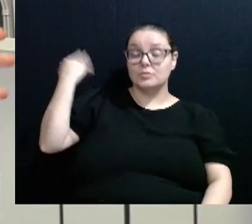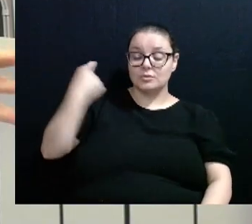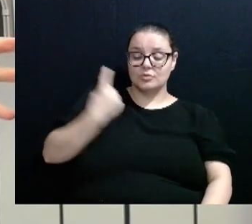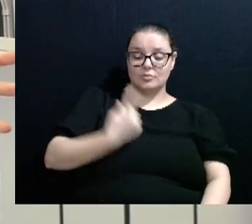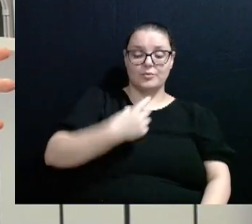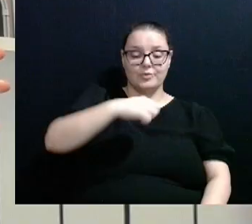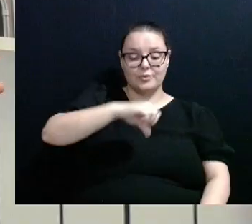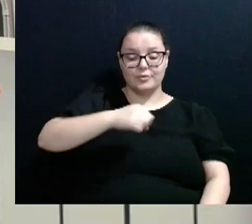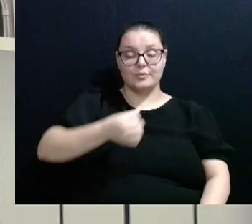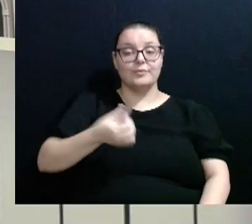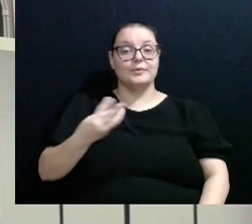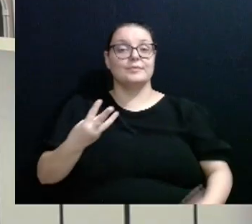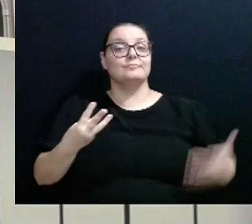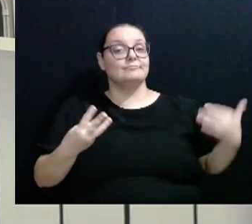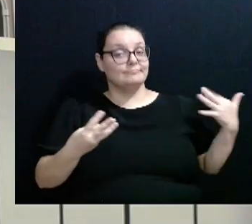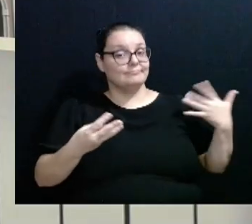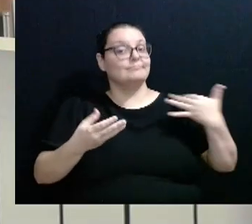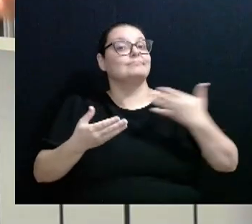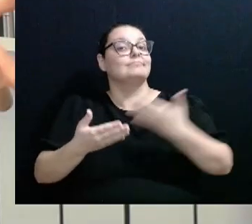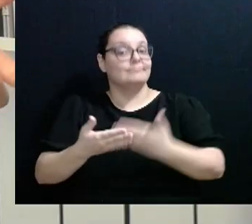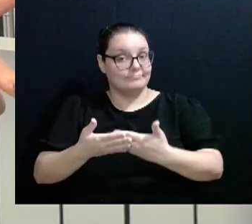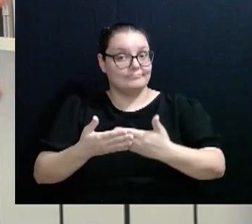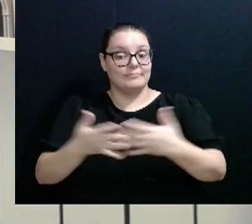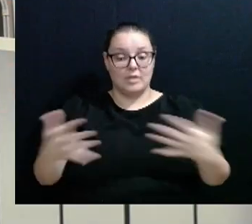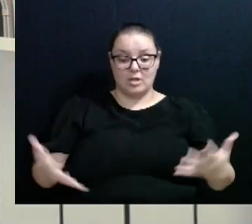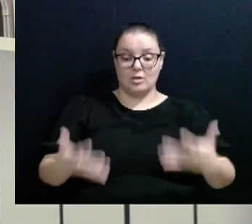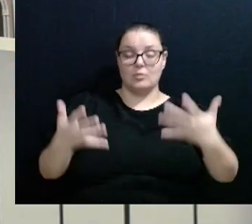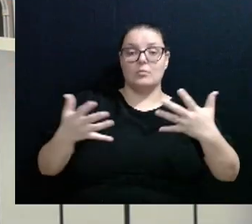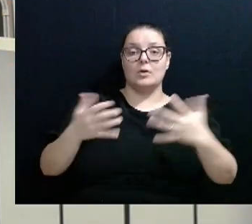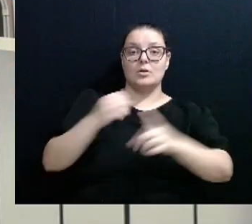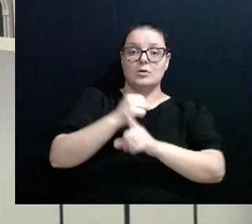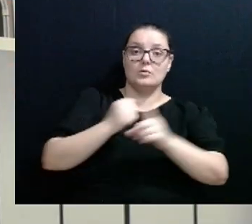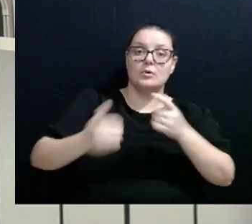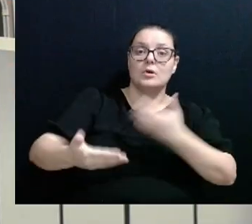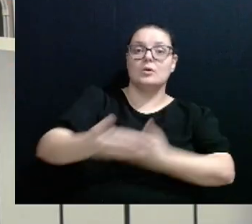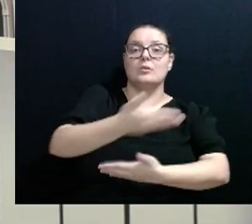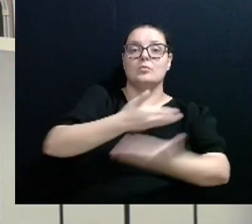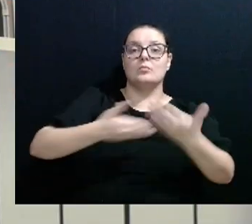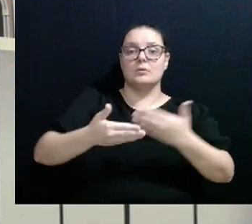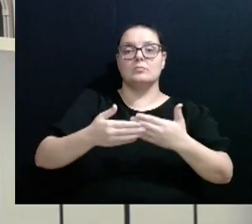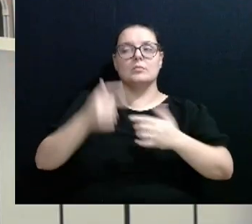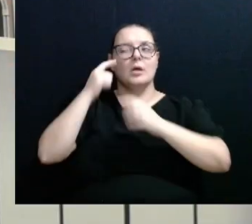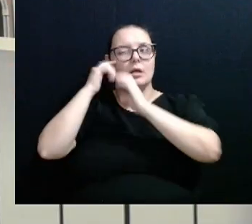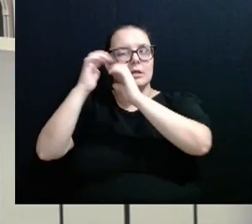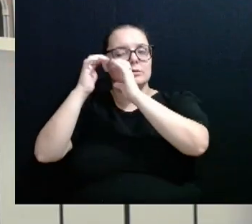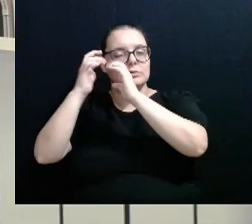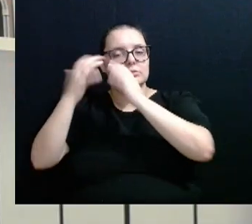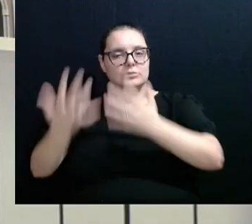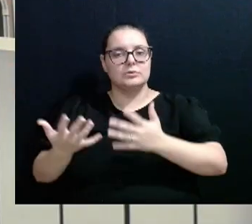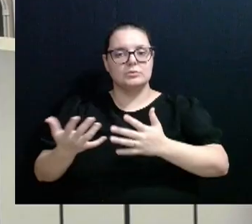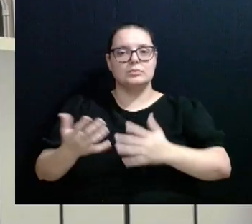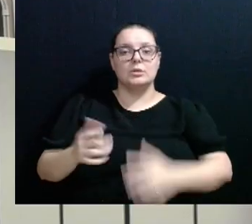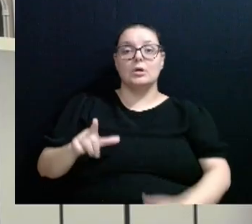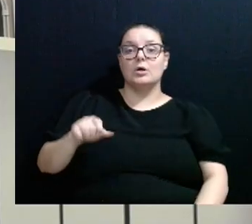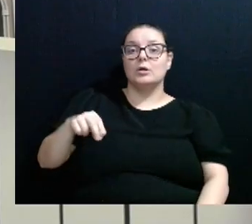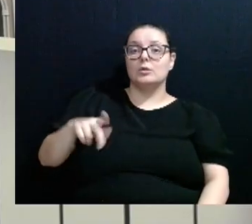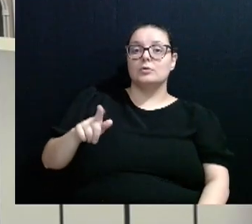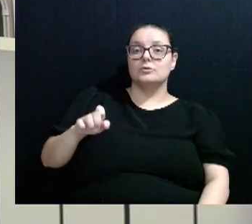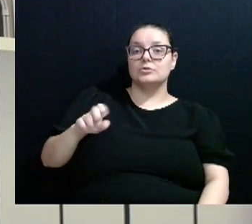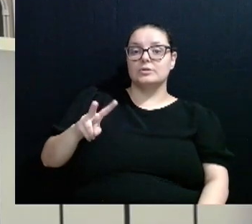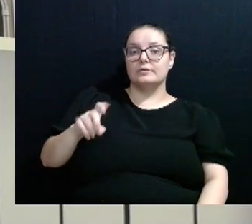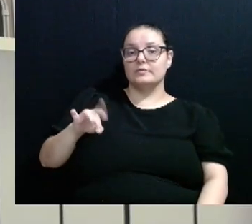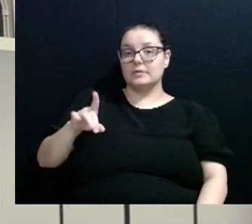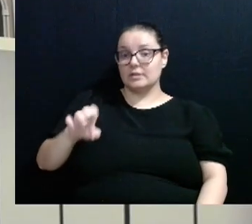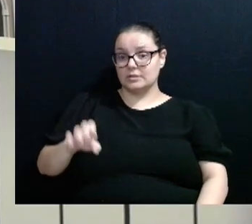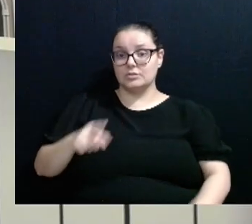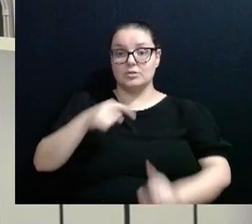1963. Voltado à promoção da socialização e à reflexão sobre a longevidade, com o objetivo de